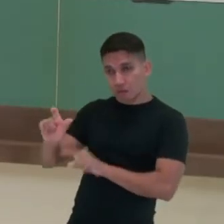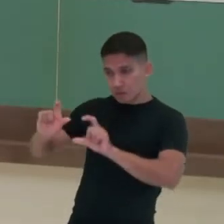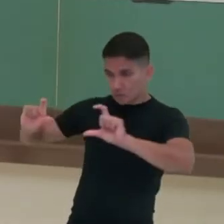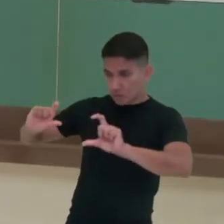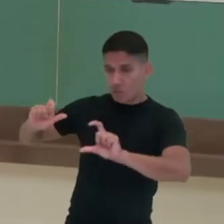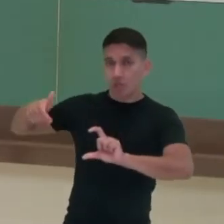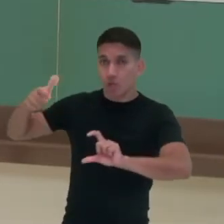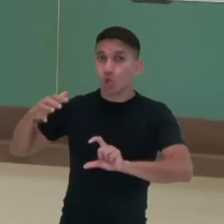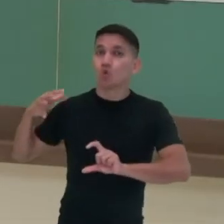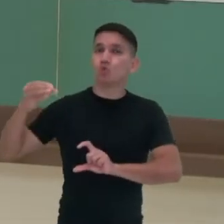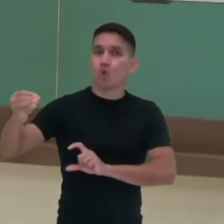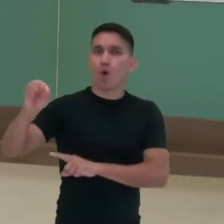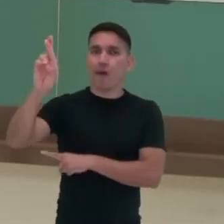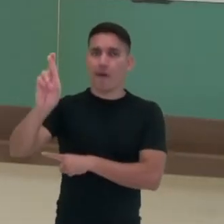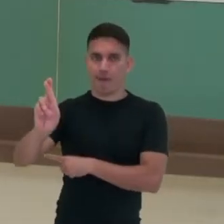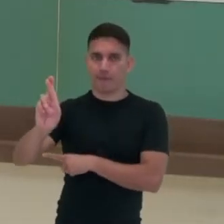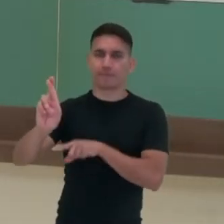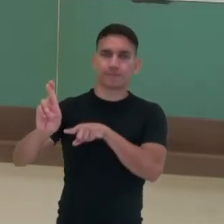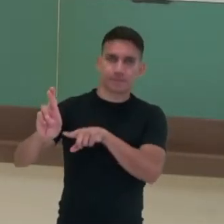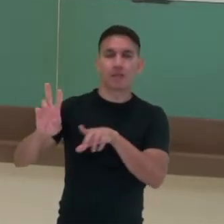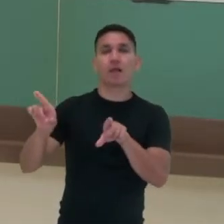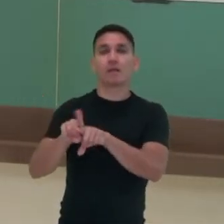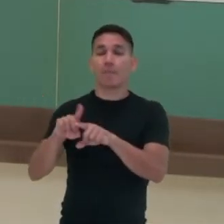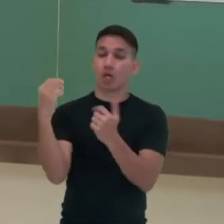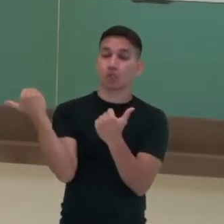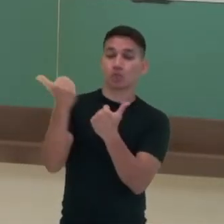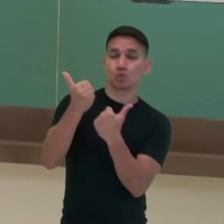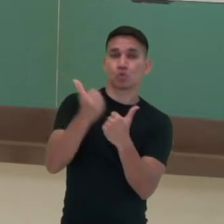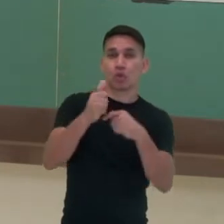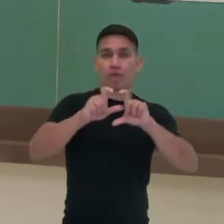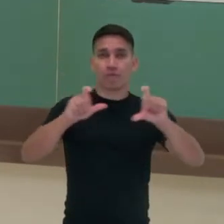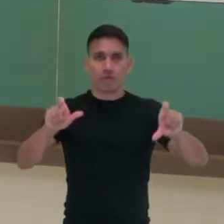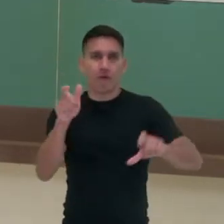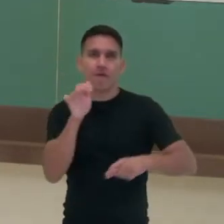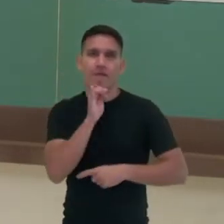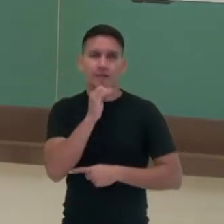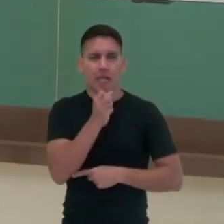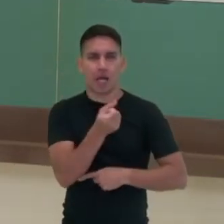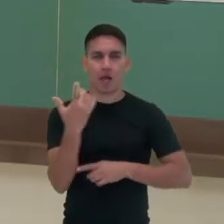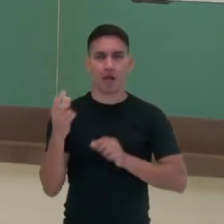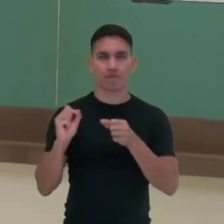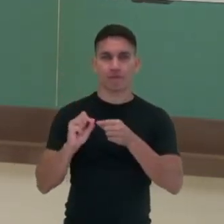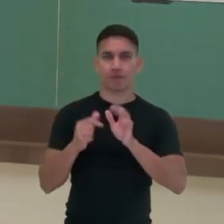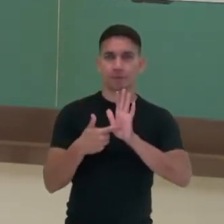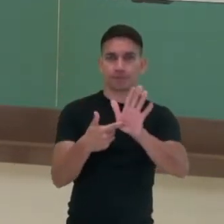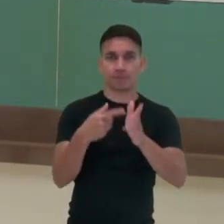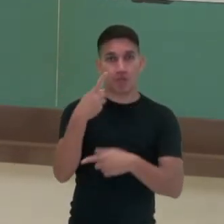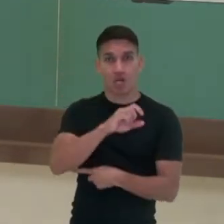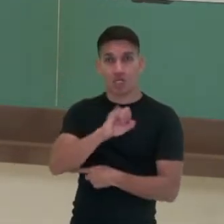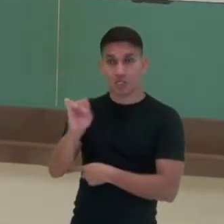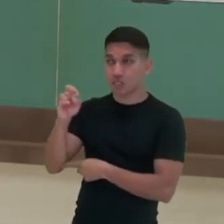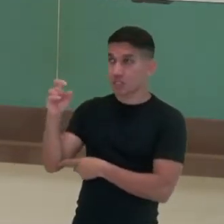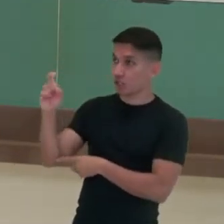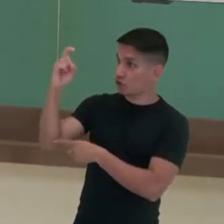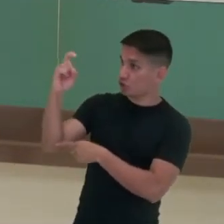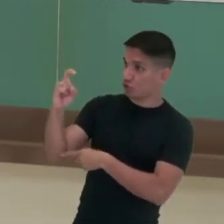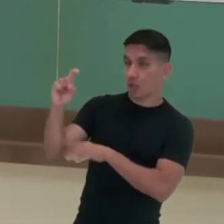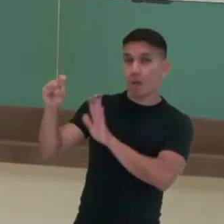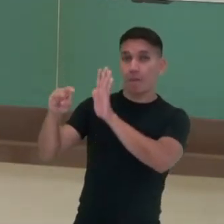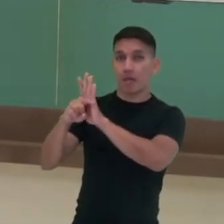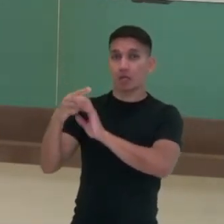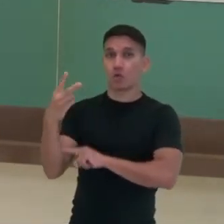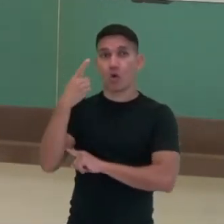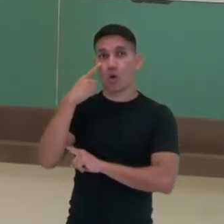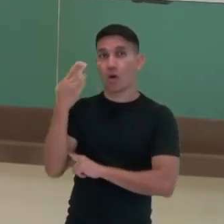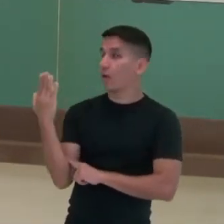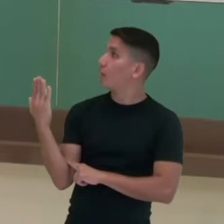todos os reais. Aí substituía na função, vou fazer alguns exemplos aqui para vocês, ó. Se o meu x fosse menos 2, ficaria